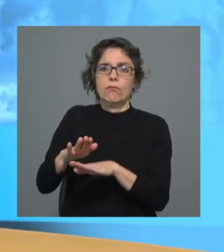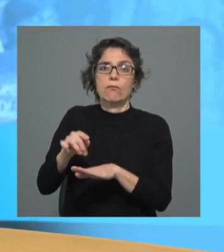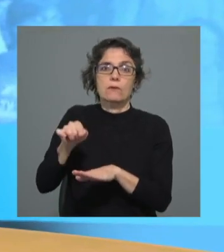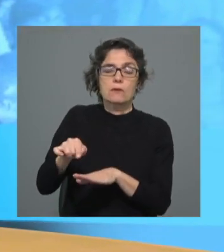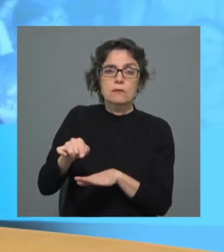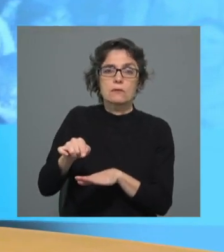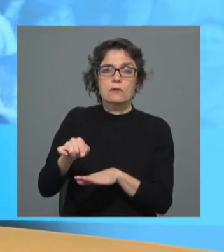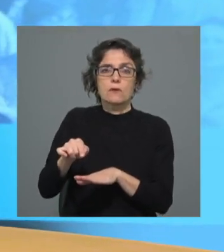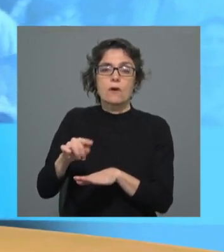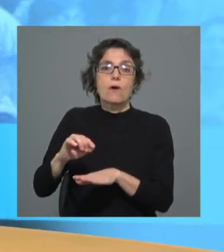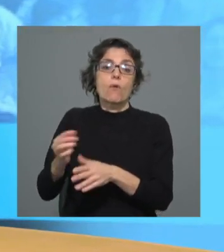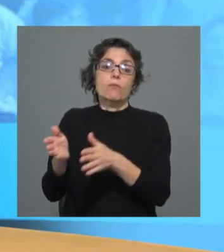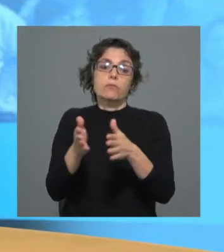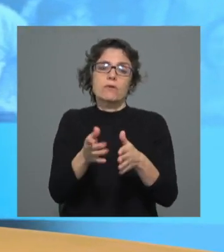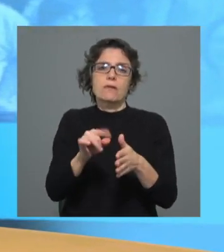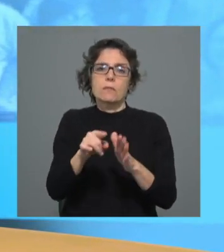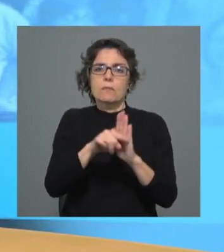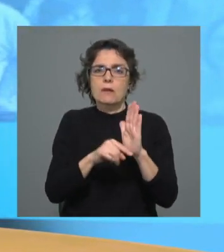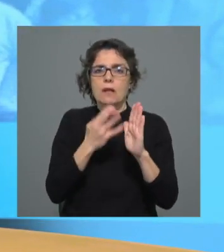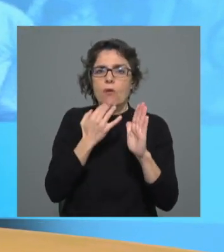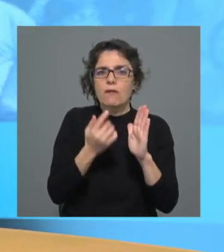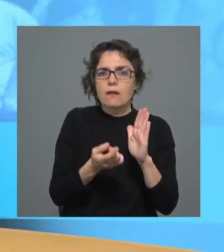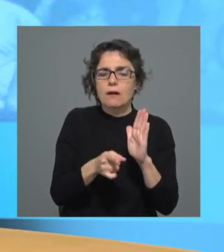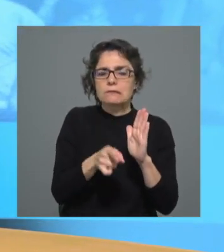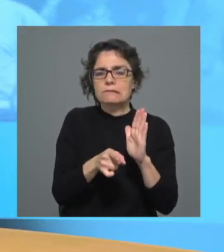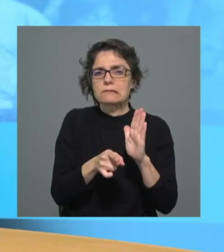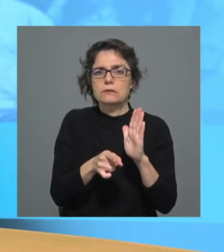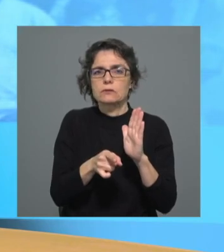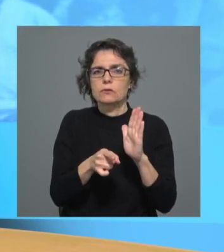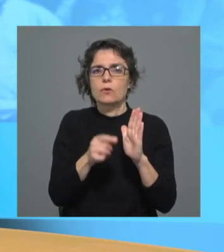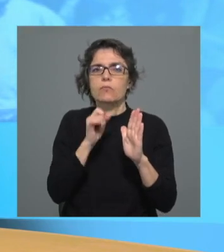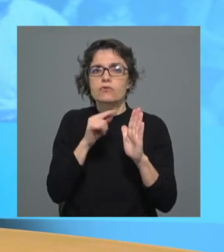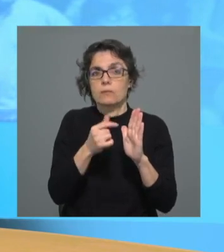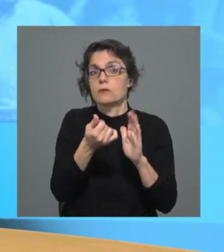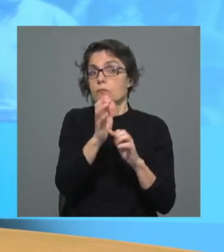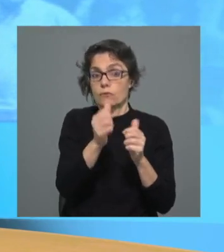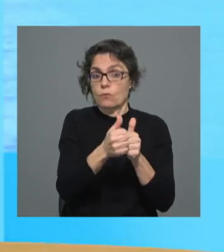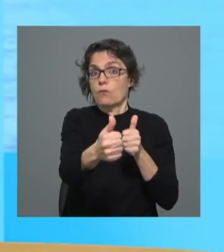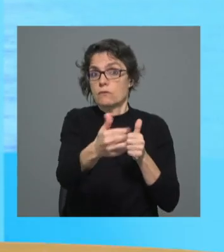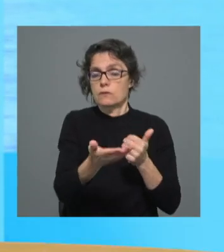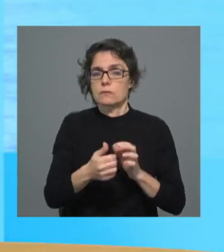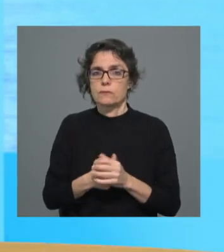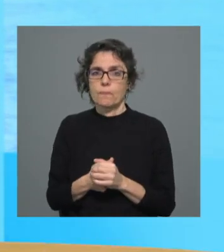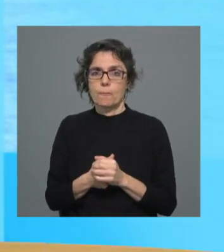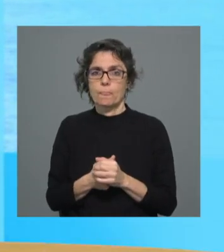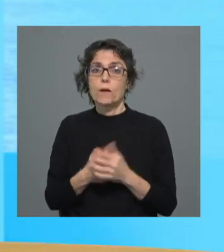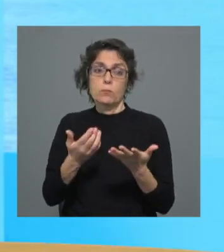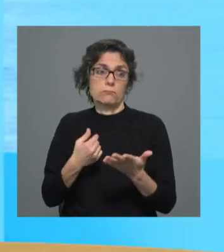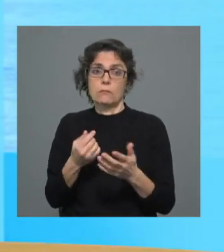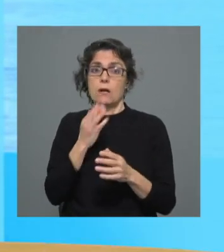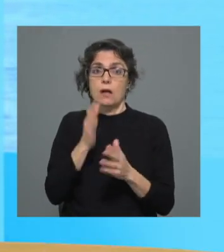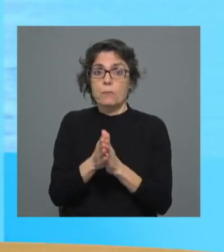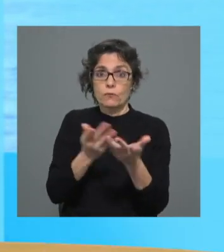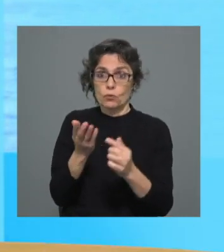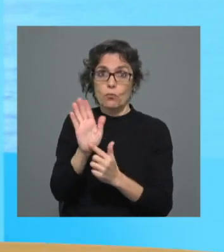suspensão, mas também as medidas cautelares que podem prever também o afastamento. Eu acho que posso dar um exemplo que tu